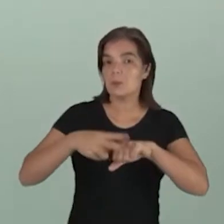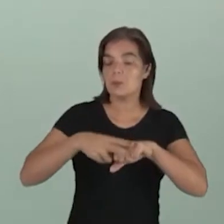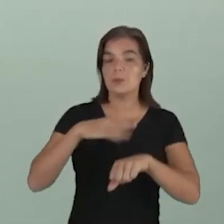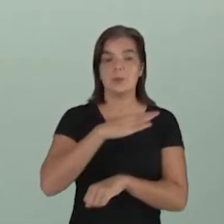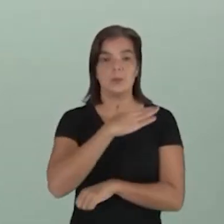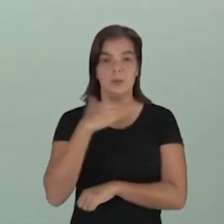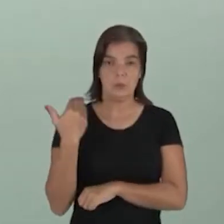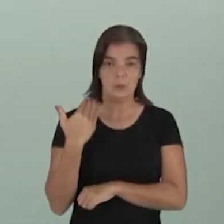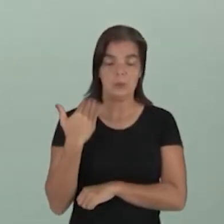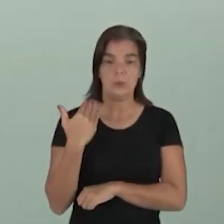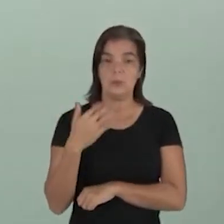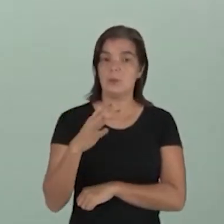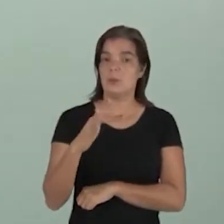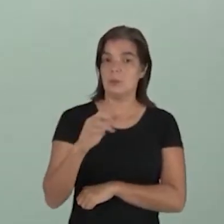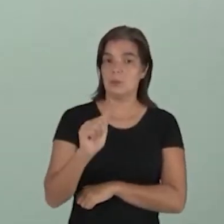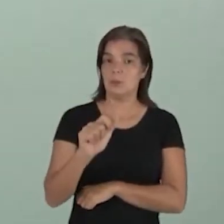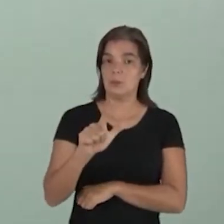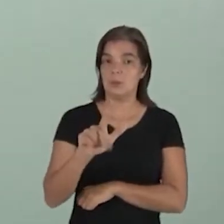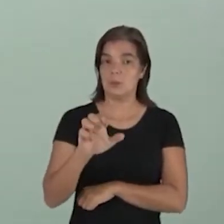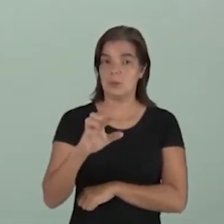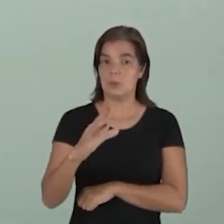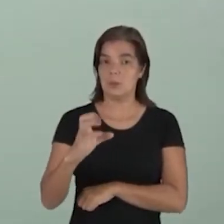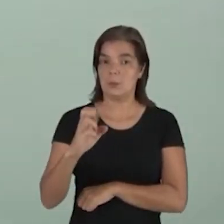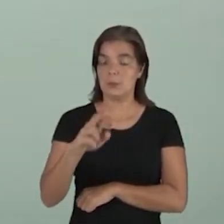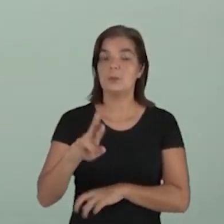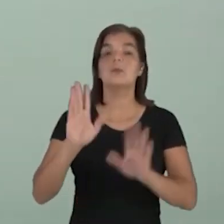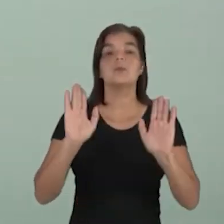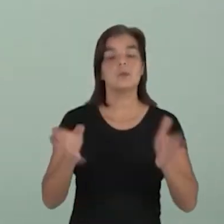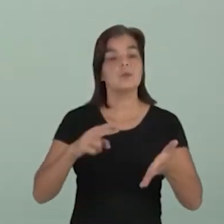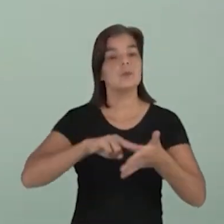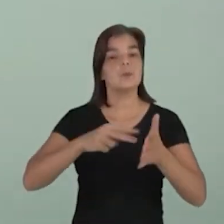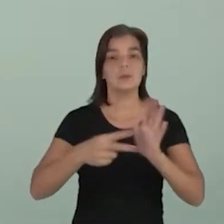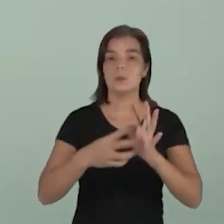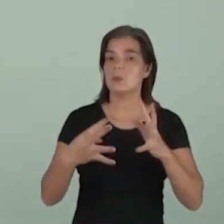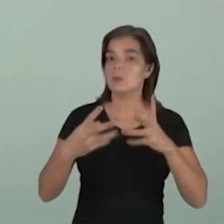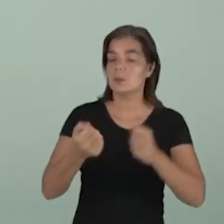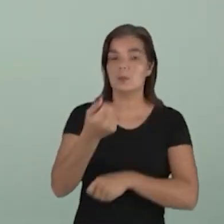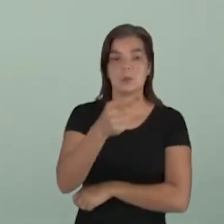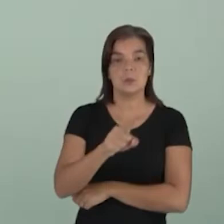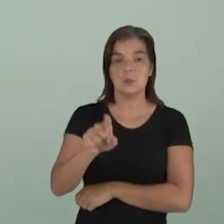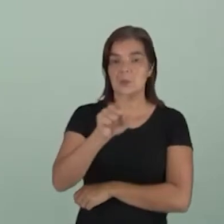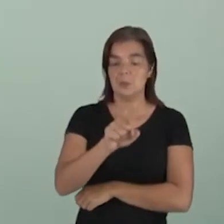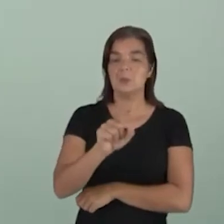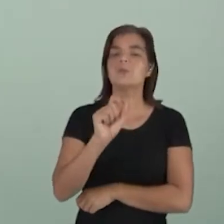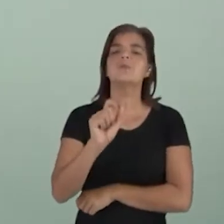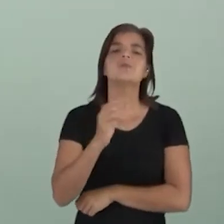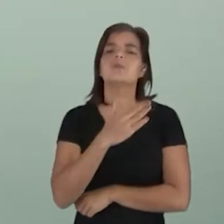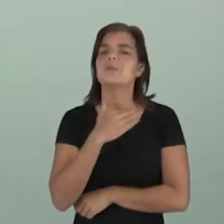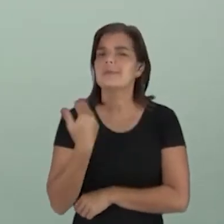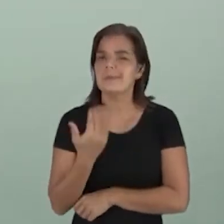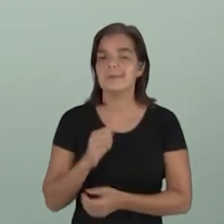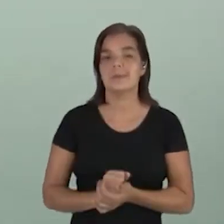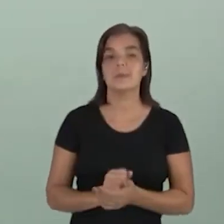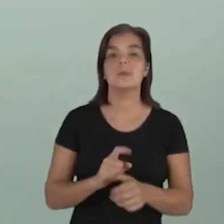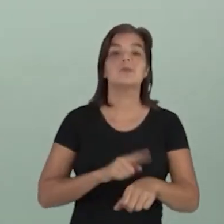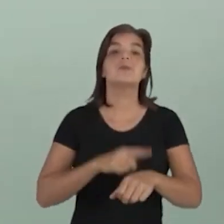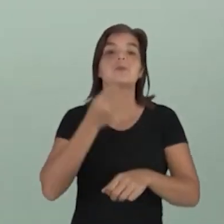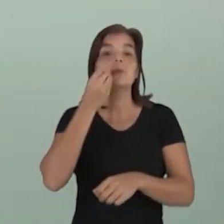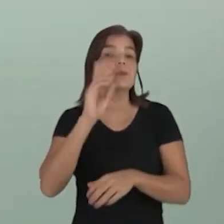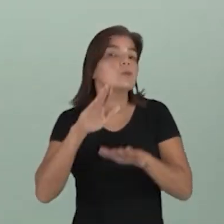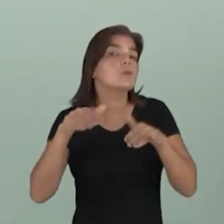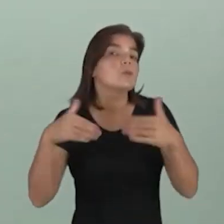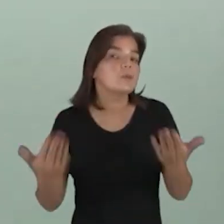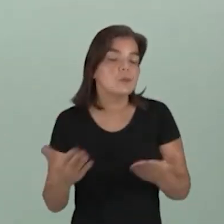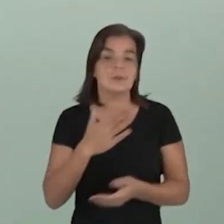morrer, falecer, ele tem o sentido completo. Não precisa você dizer de que morreu, quando